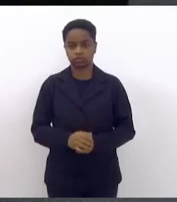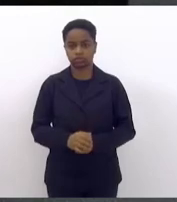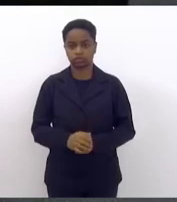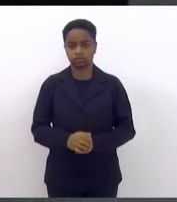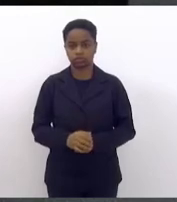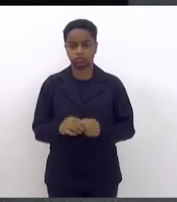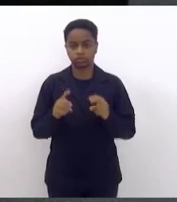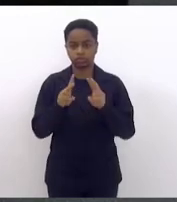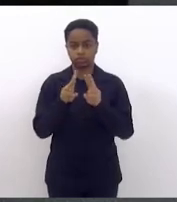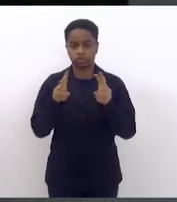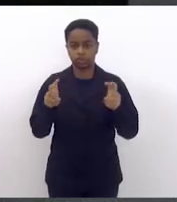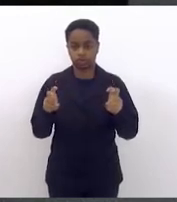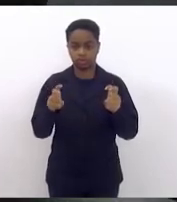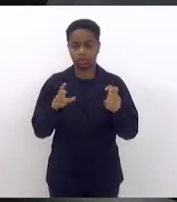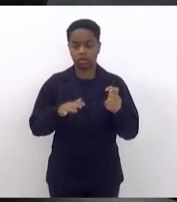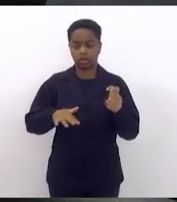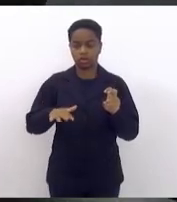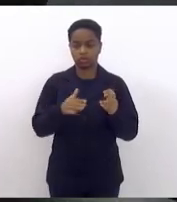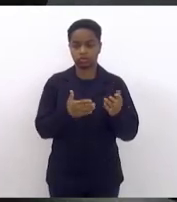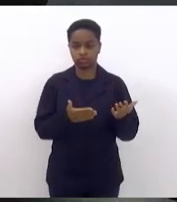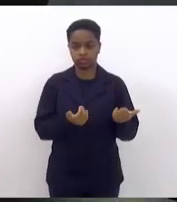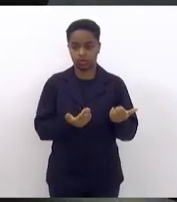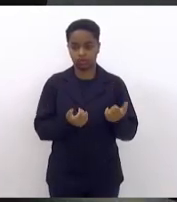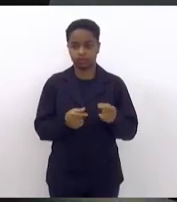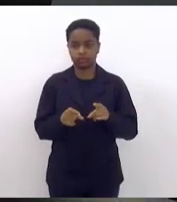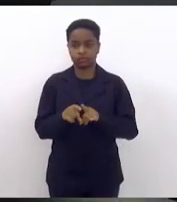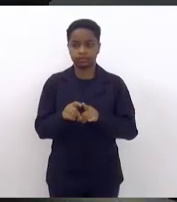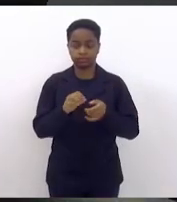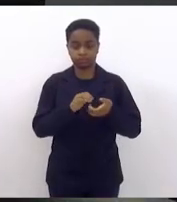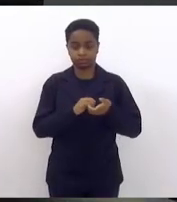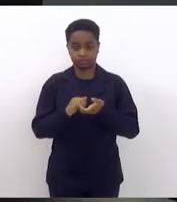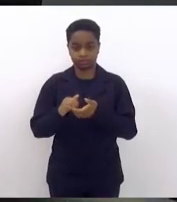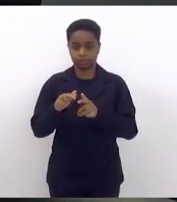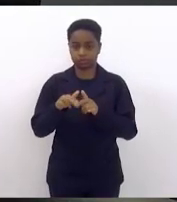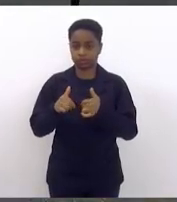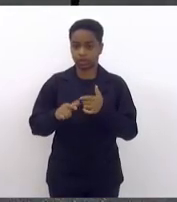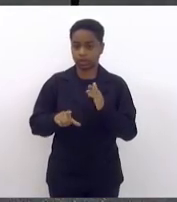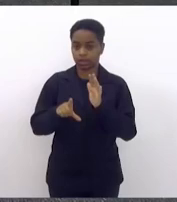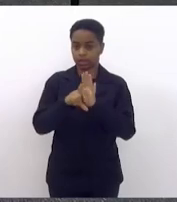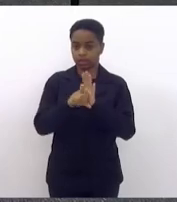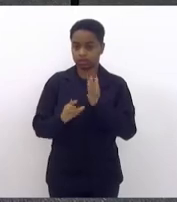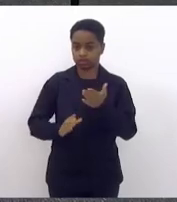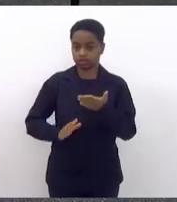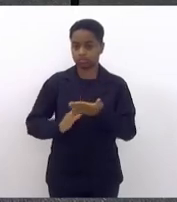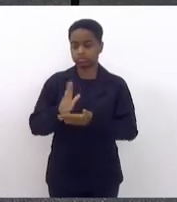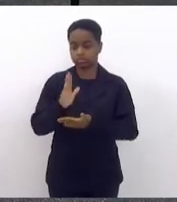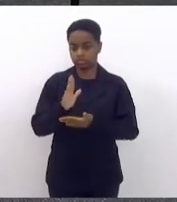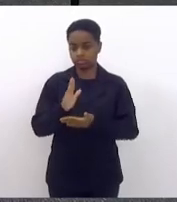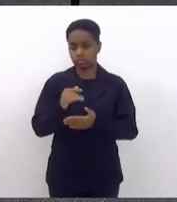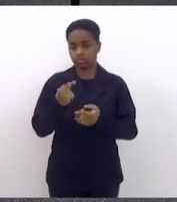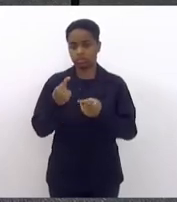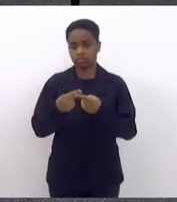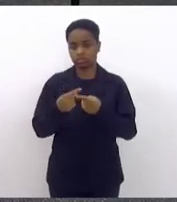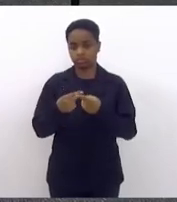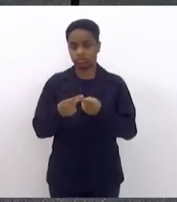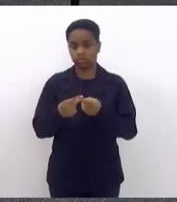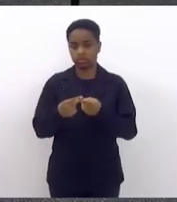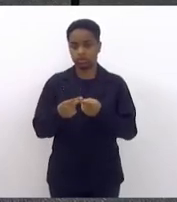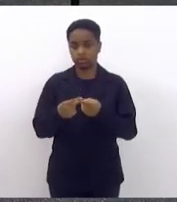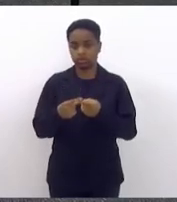da juventude, dos jovens, e cumprimentá-lo pela lei sancionada que garante o